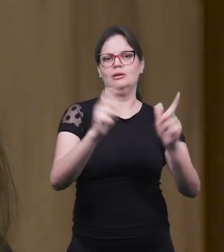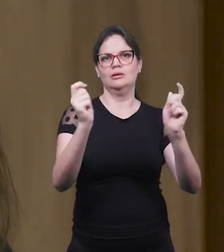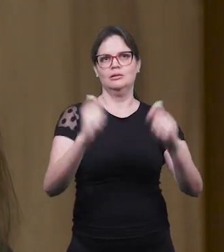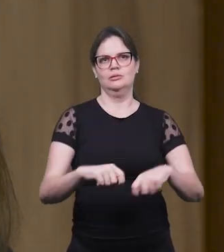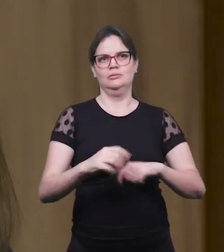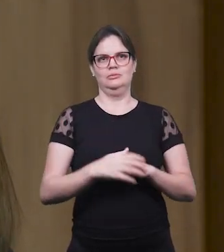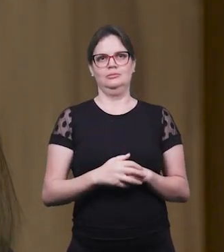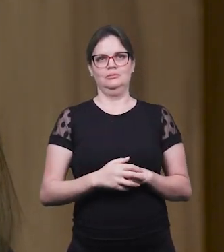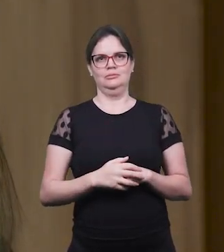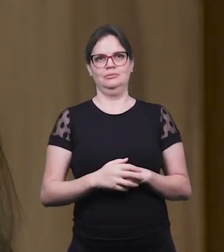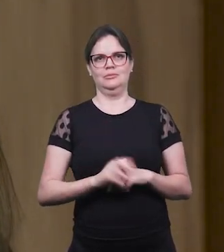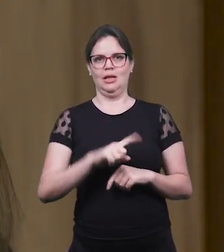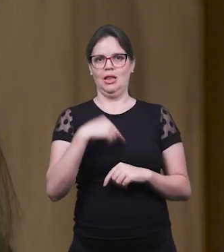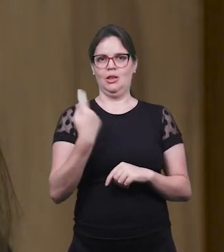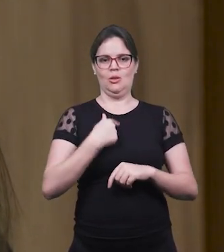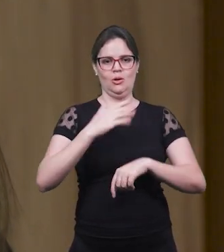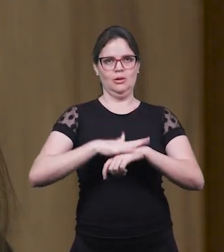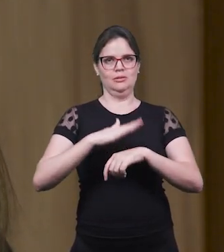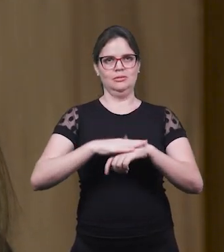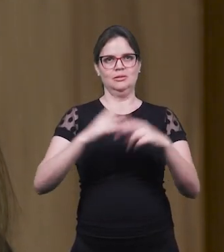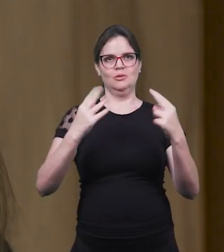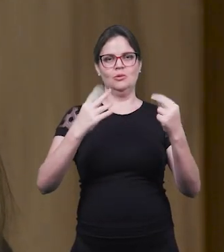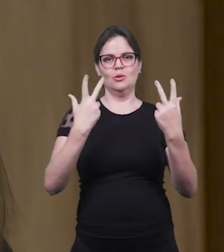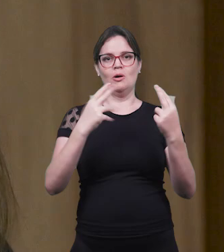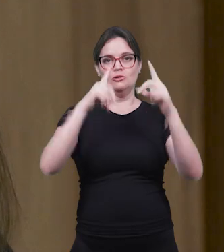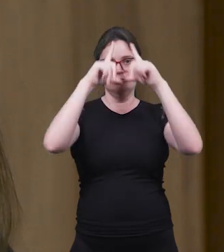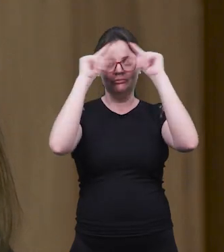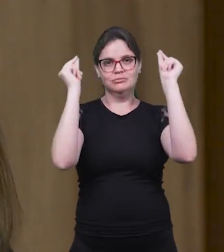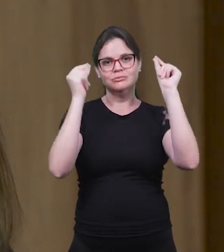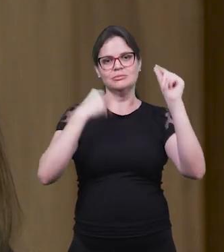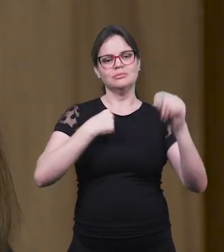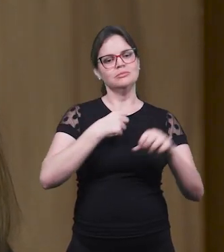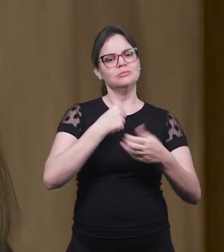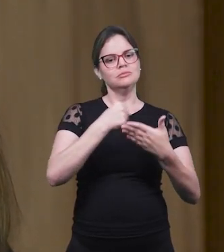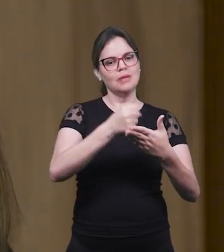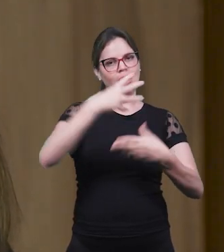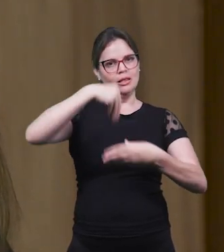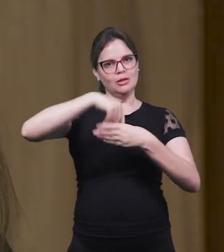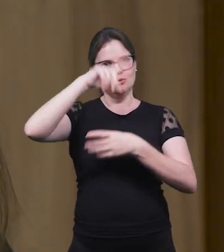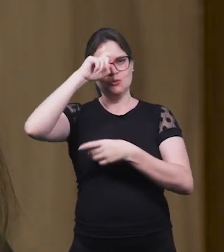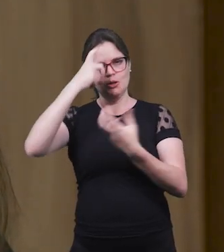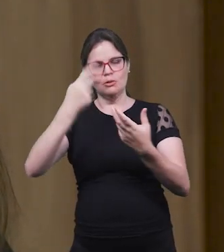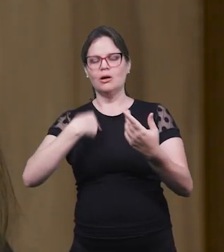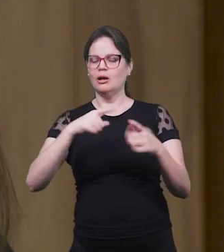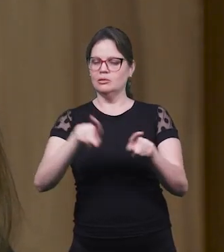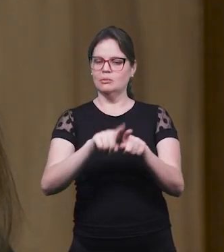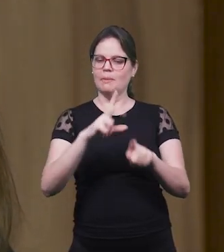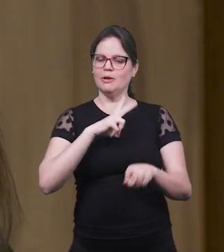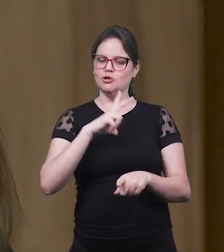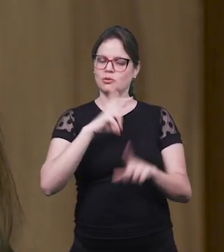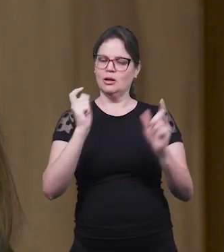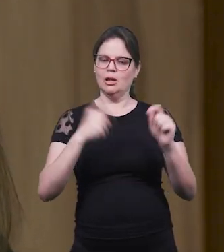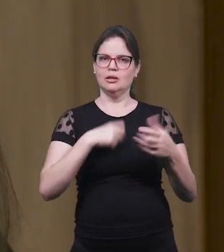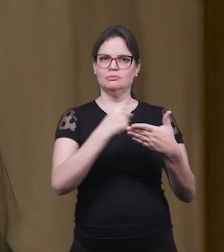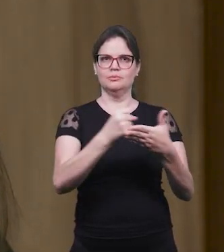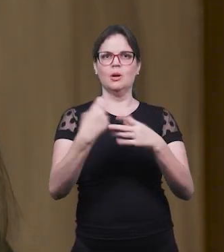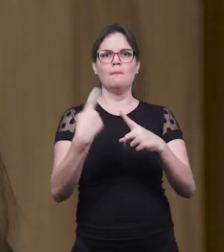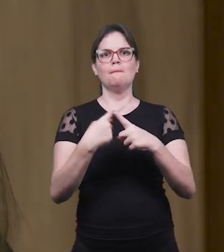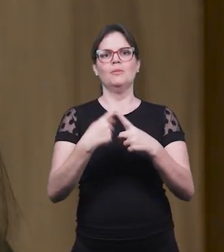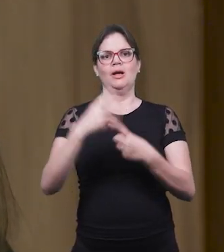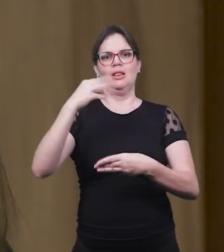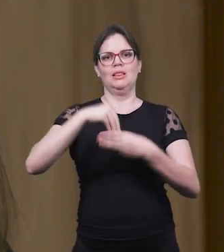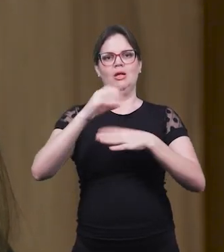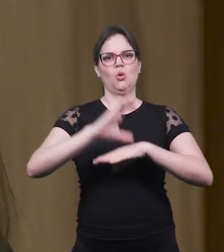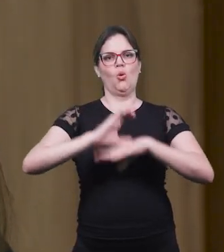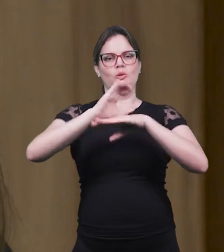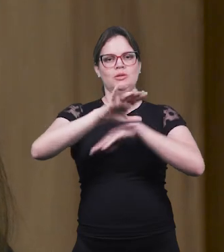nossa consulta de enfermagem. Então, nós temos várias coisas que, através do nosso conselho, né, o